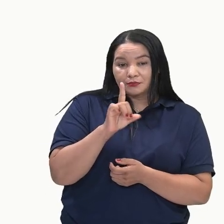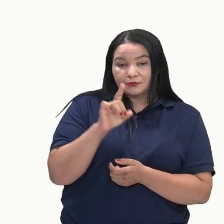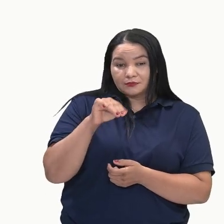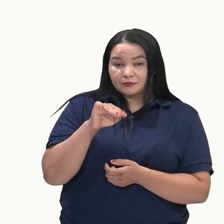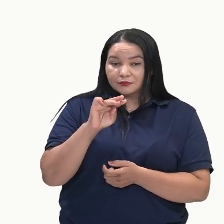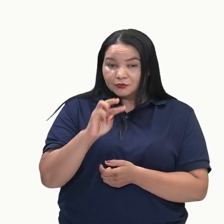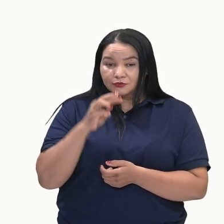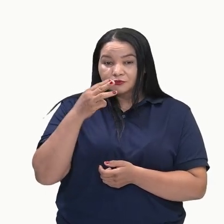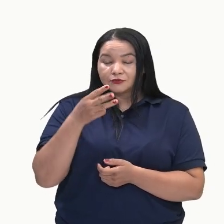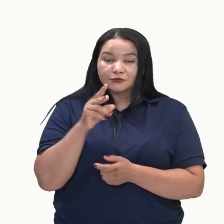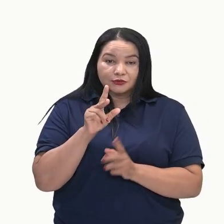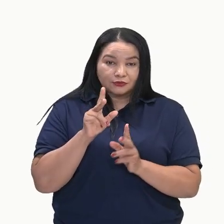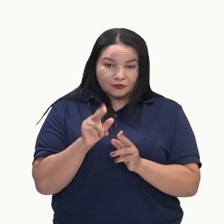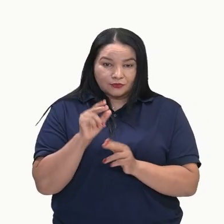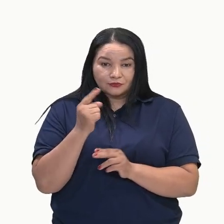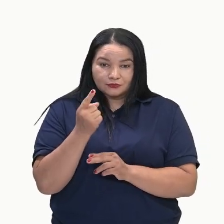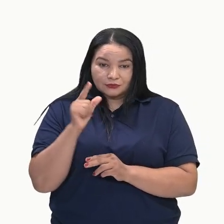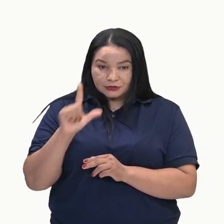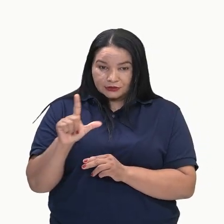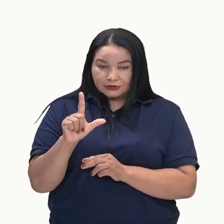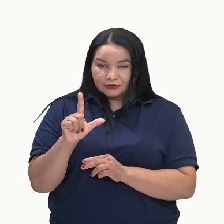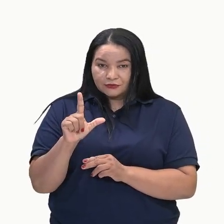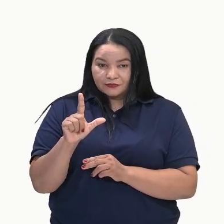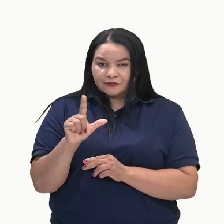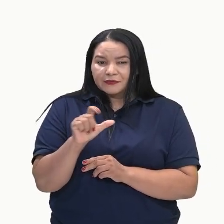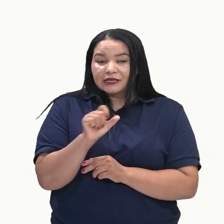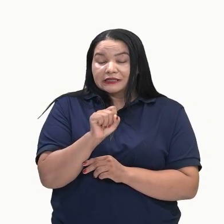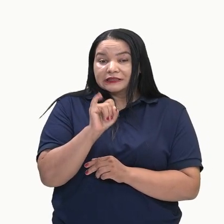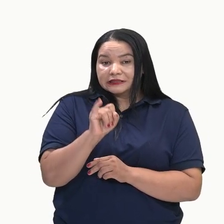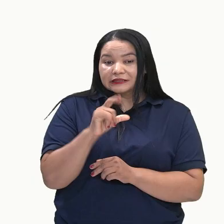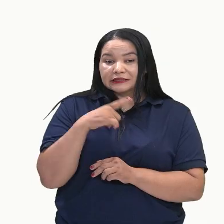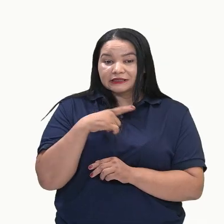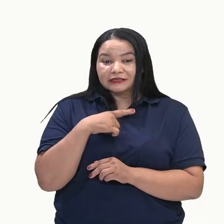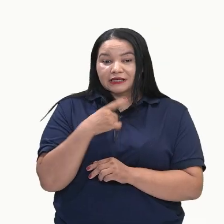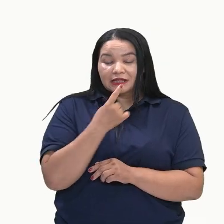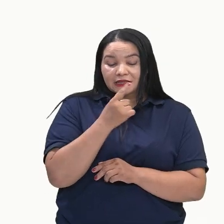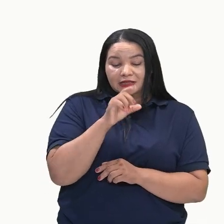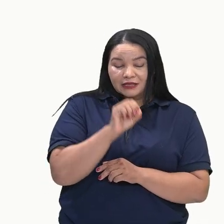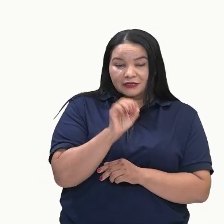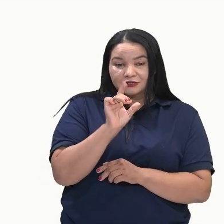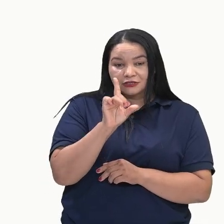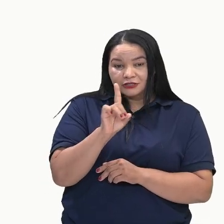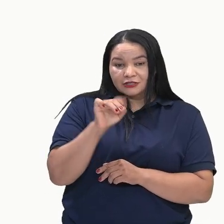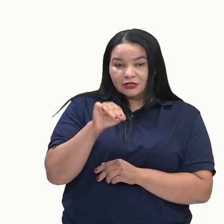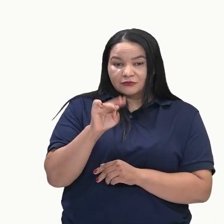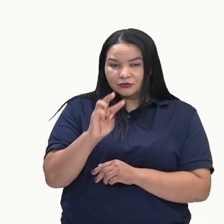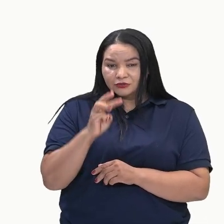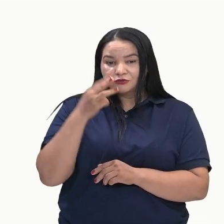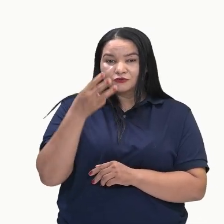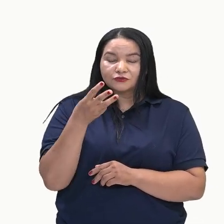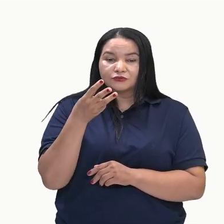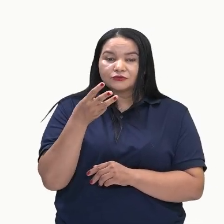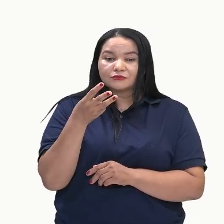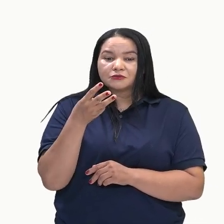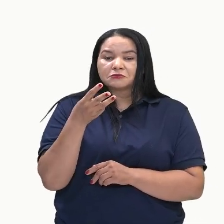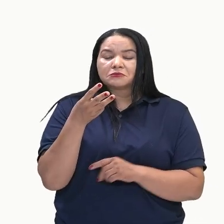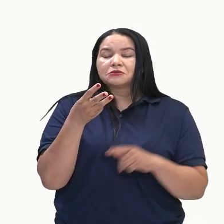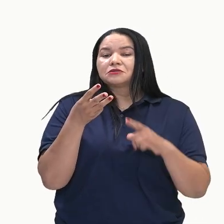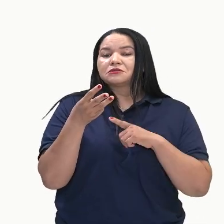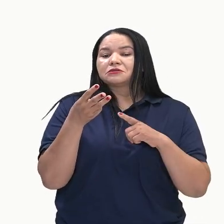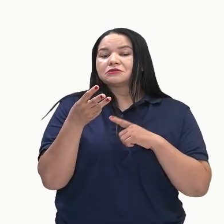1 litro, se eu tenho aí 10 decímetros cúbicos, como nos diz a